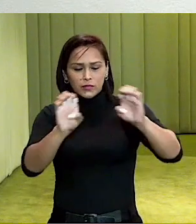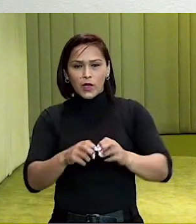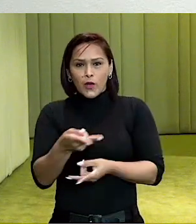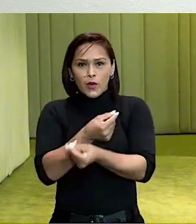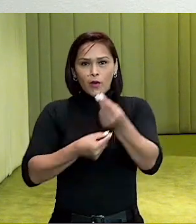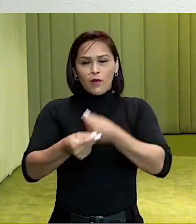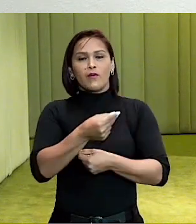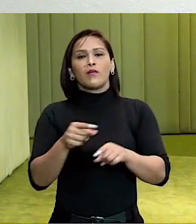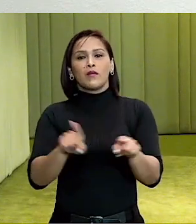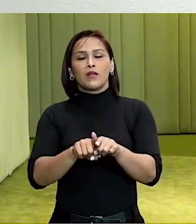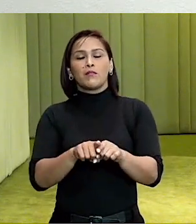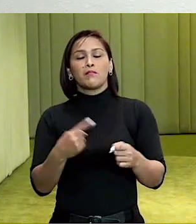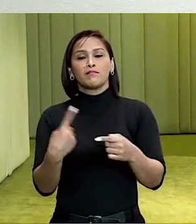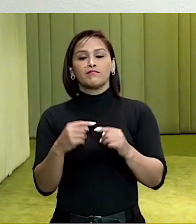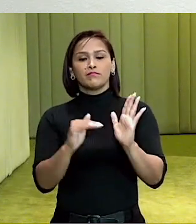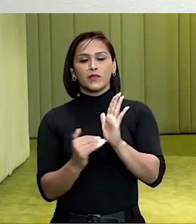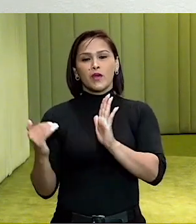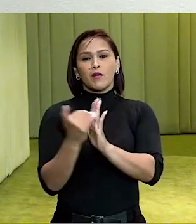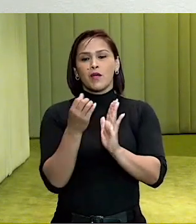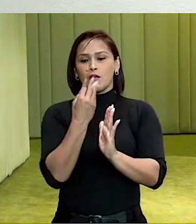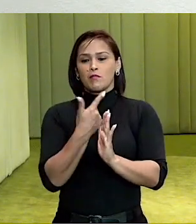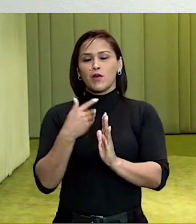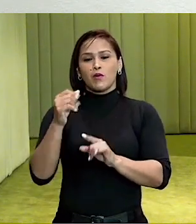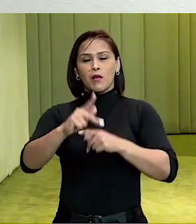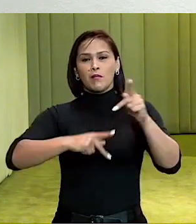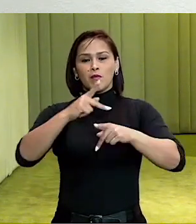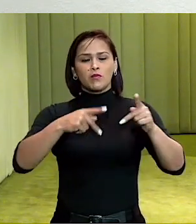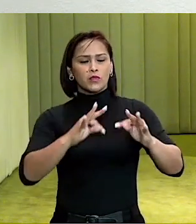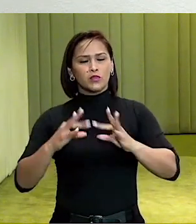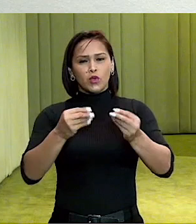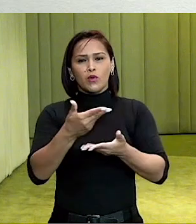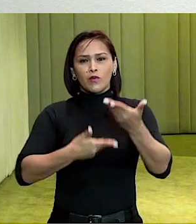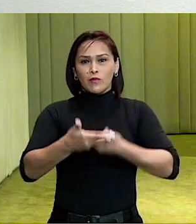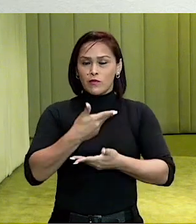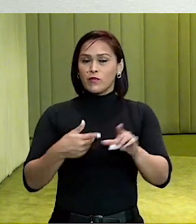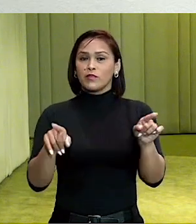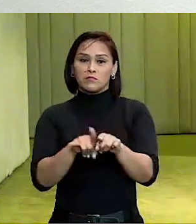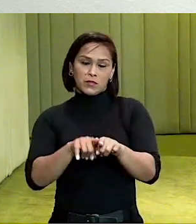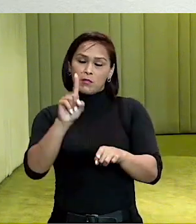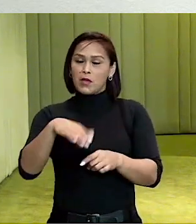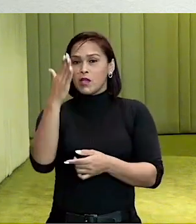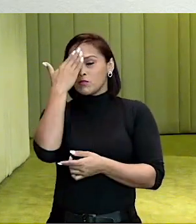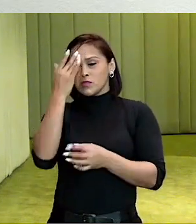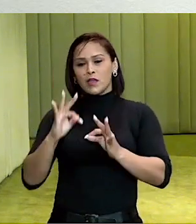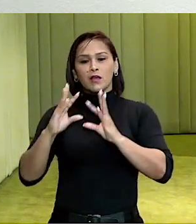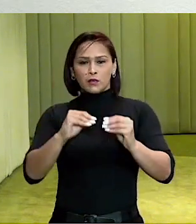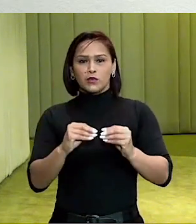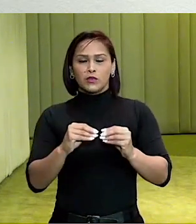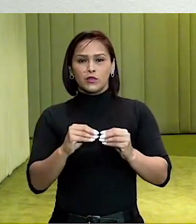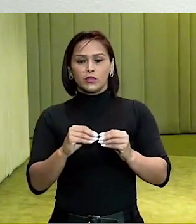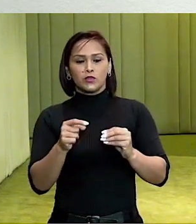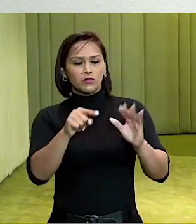econômica em favor do aumento do bem-estar de nossas populações. Entretanto, como sabemos todos,